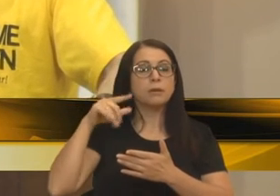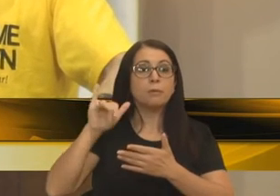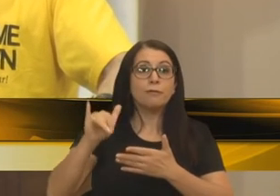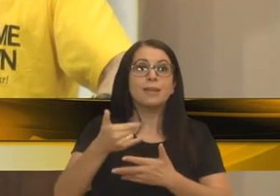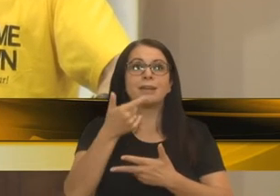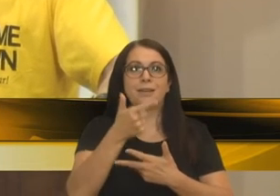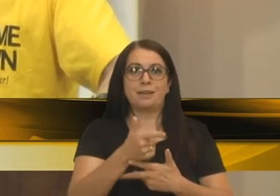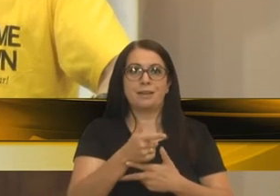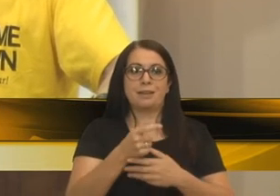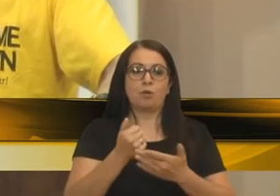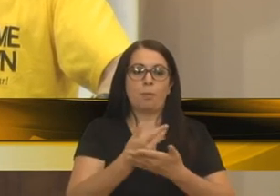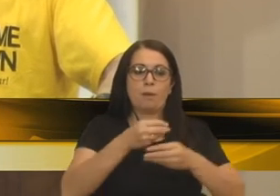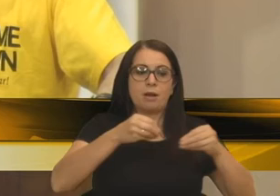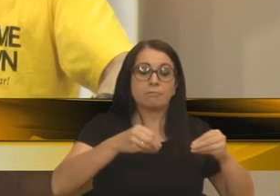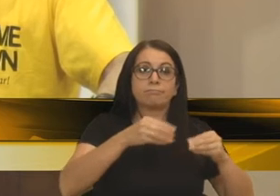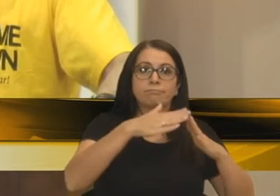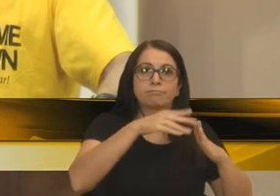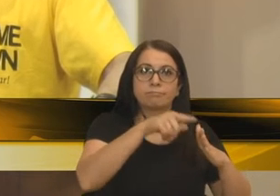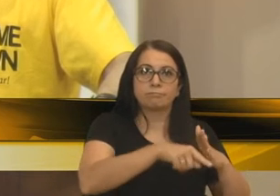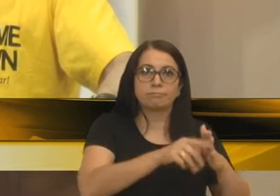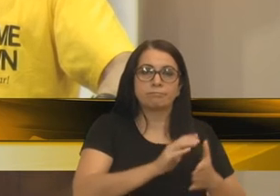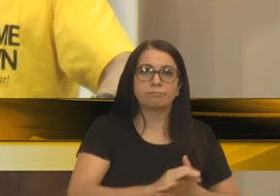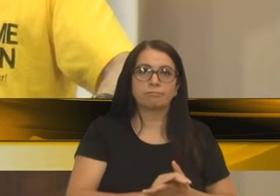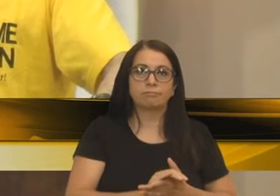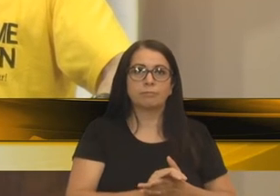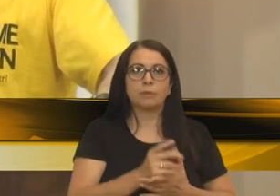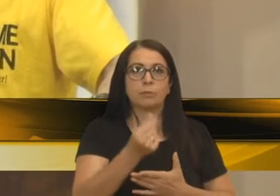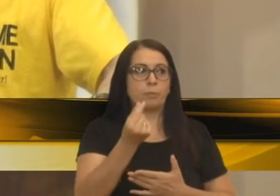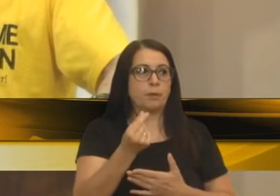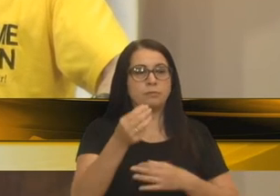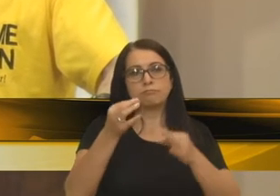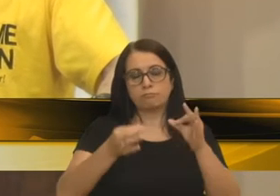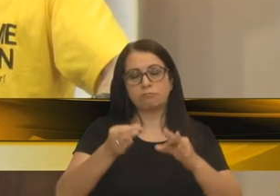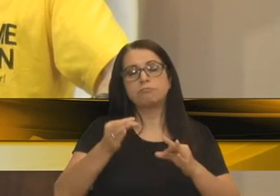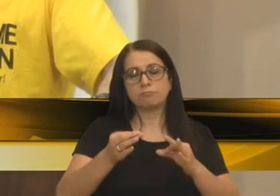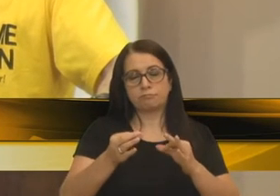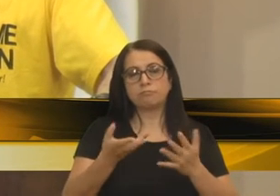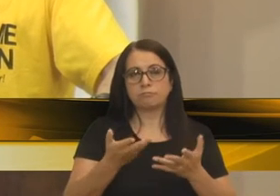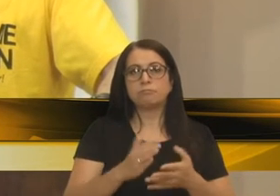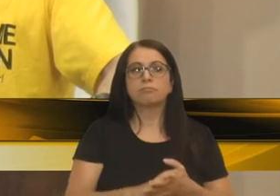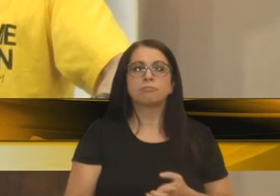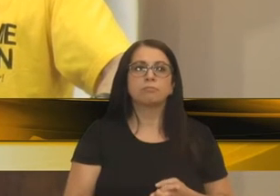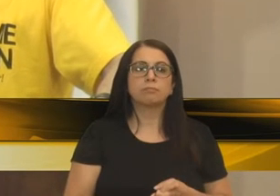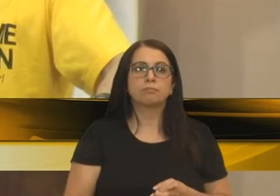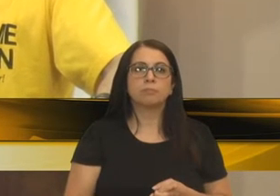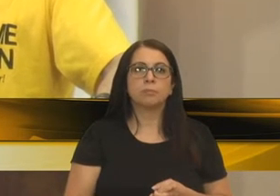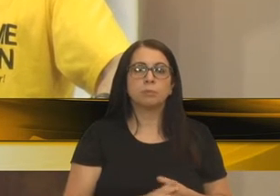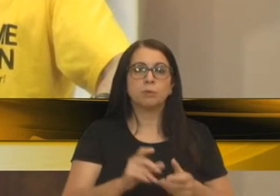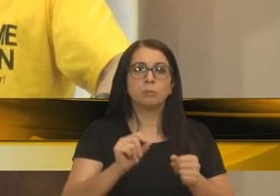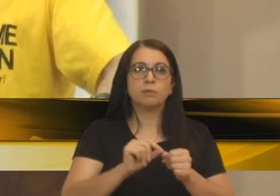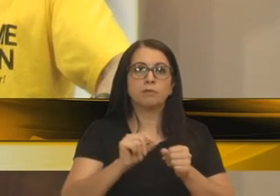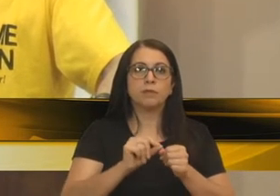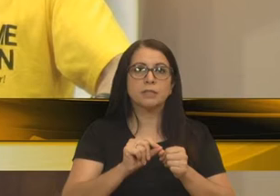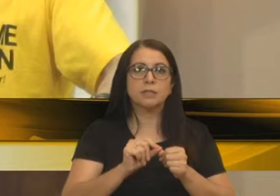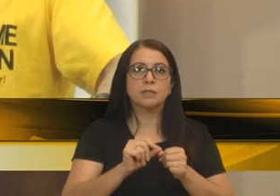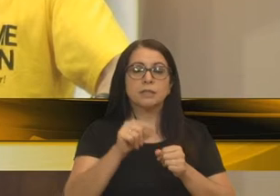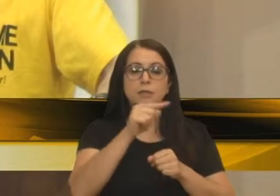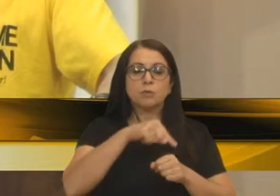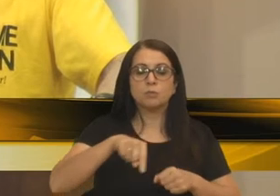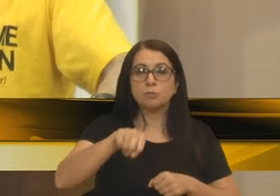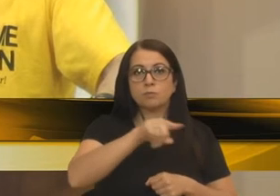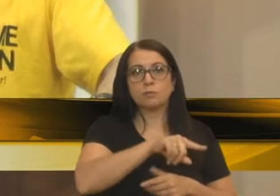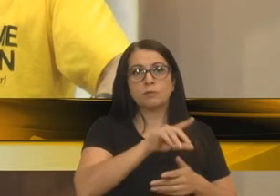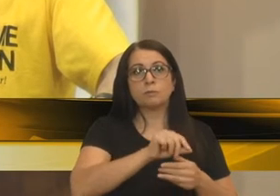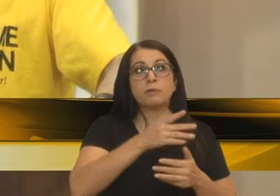aproveitar, adquirir este imóvel, pelo preço justo, evidente, para fazer um aparelho ali,